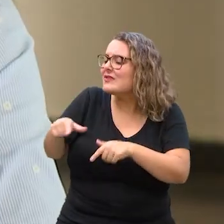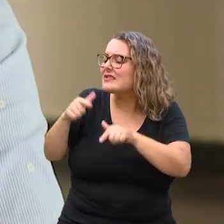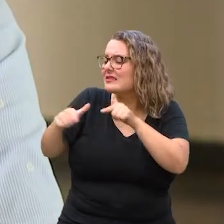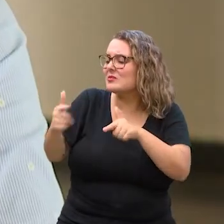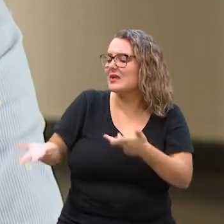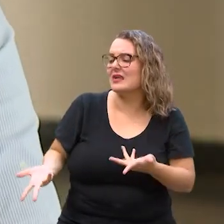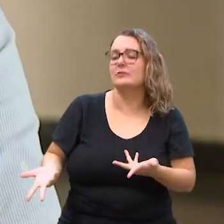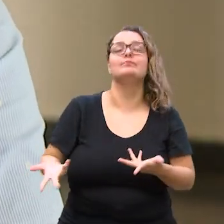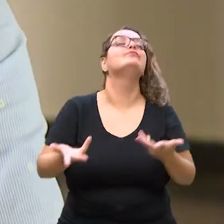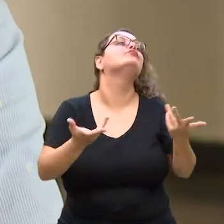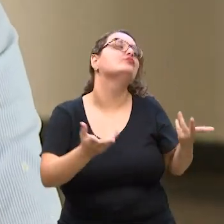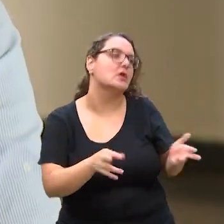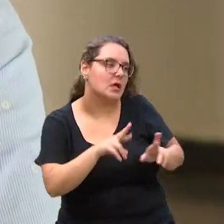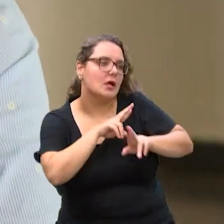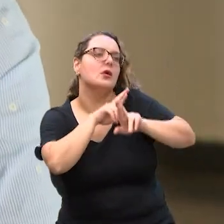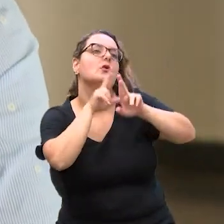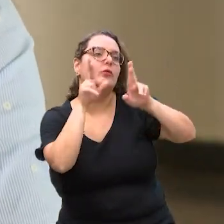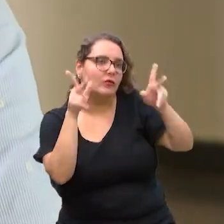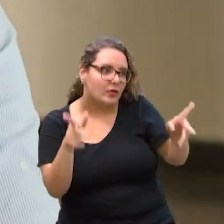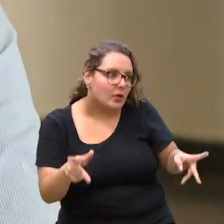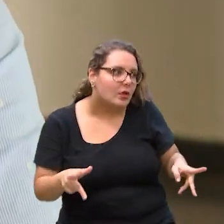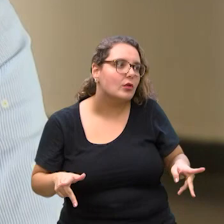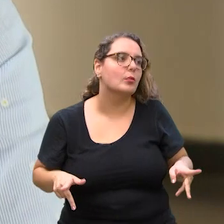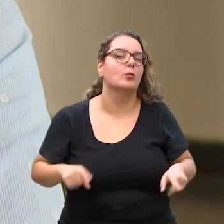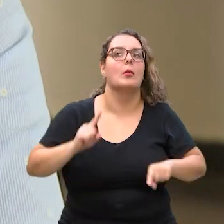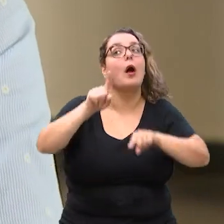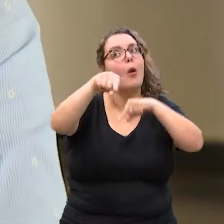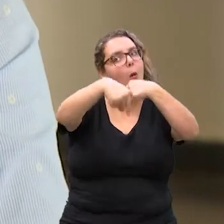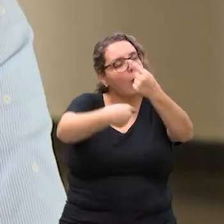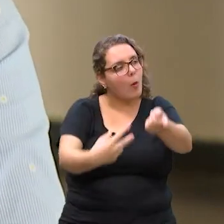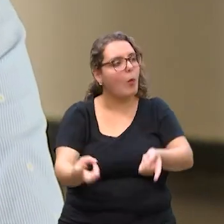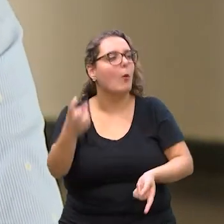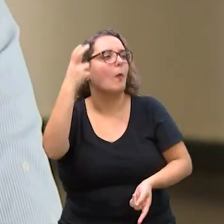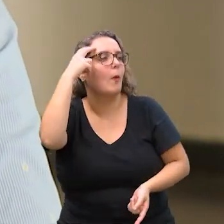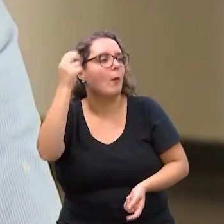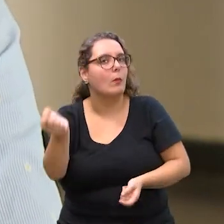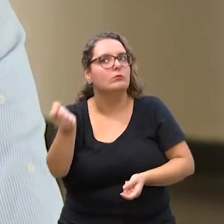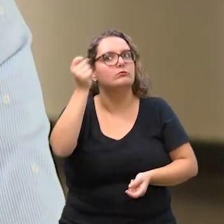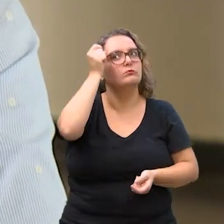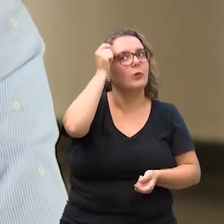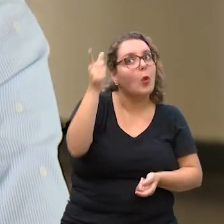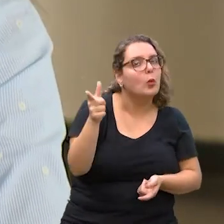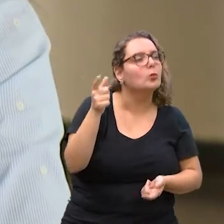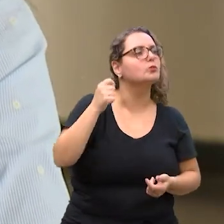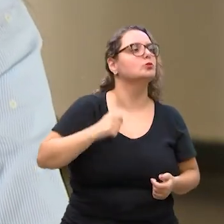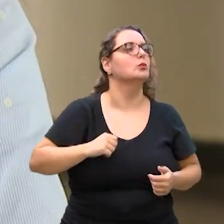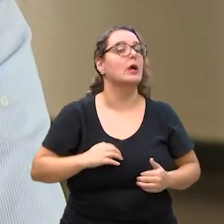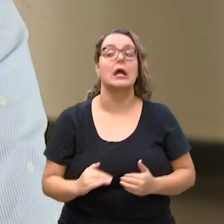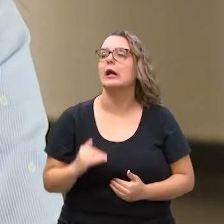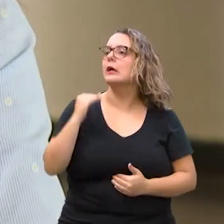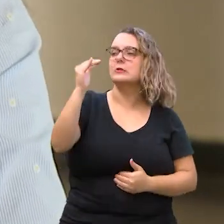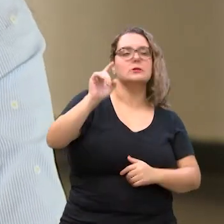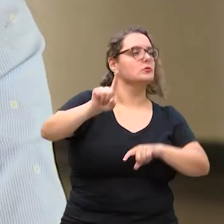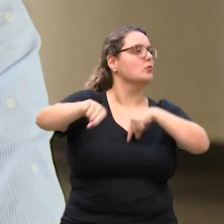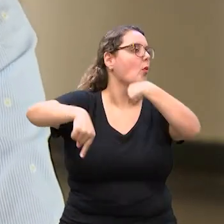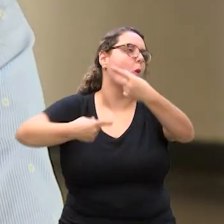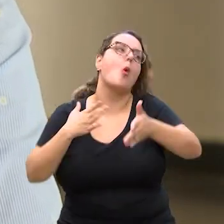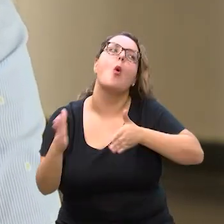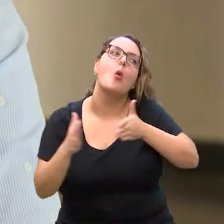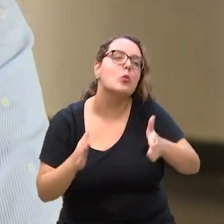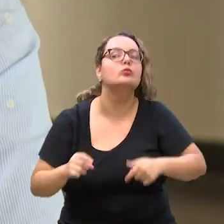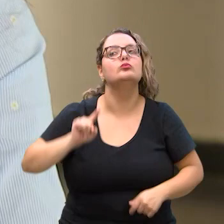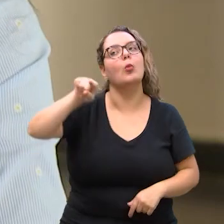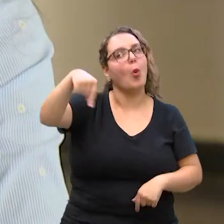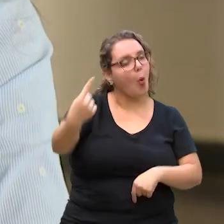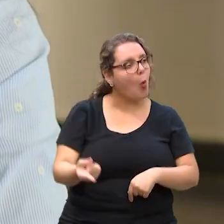Com certeza vai ser diferente, exatamente por isso, pela questão da cultura, do contexto. Ela cresceu em outro momento, ela cresceu em outro